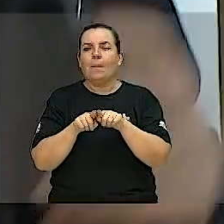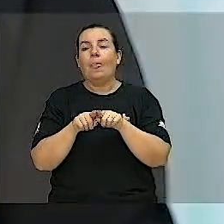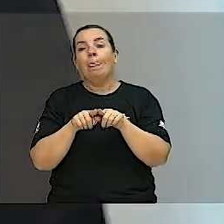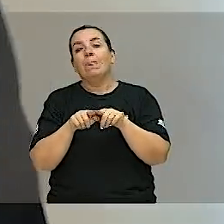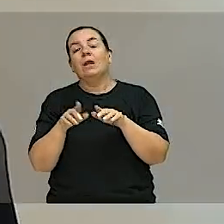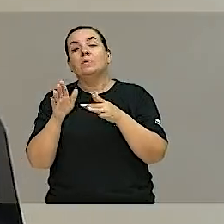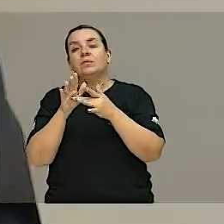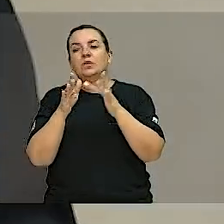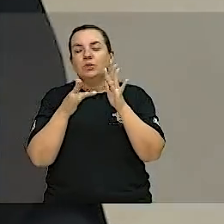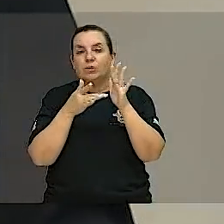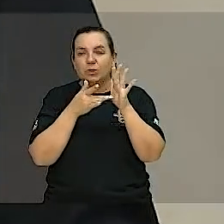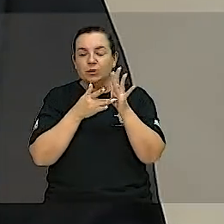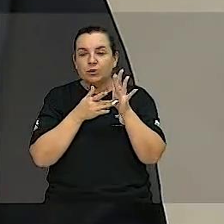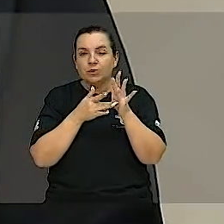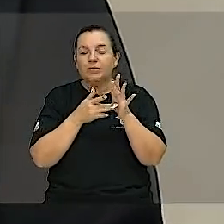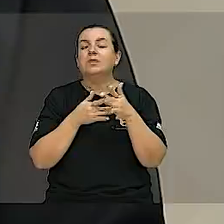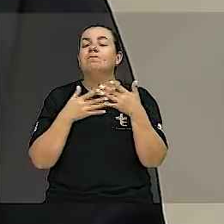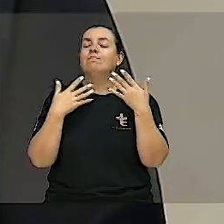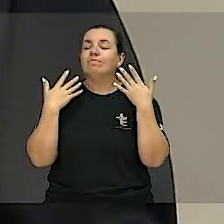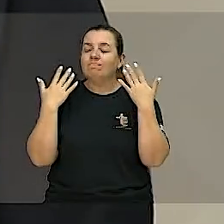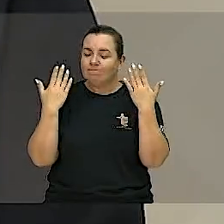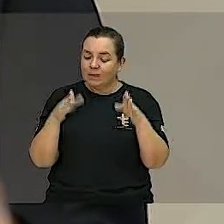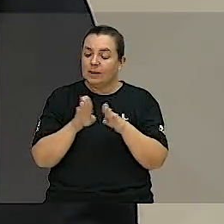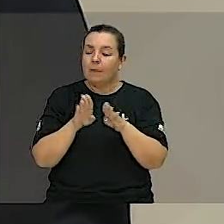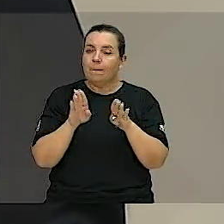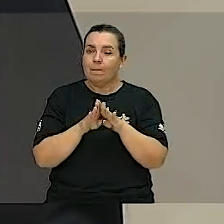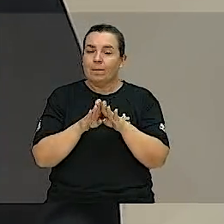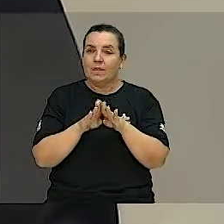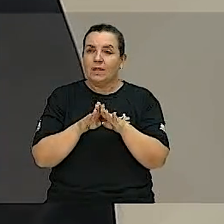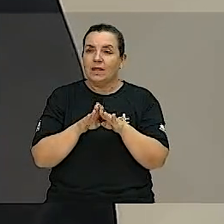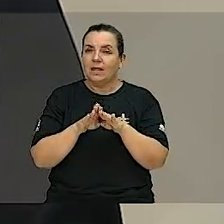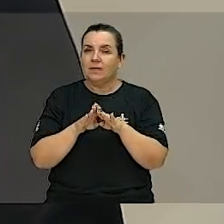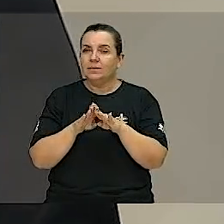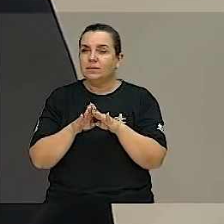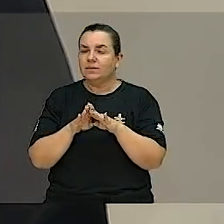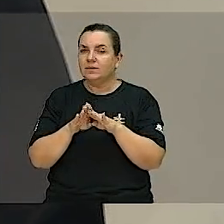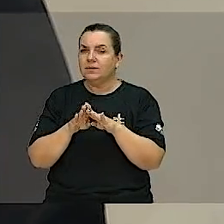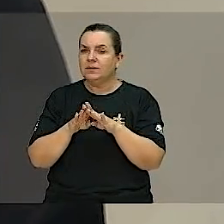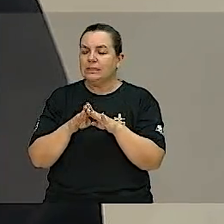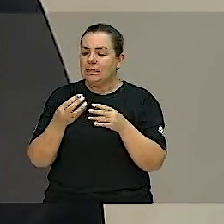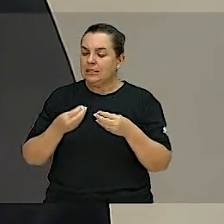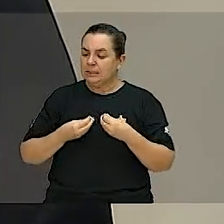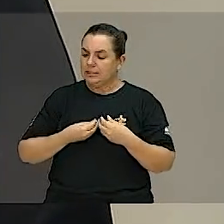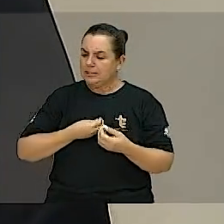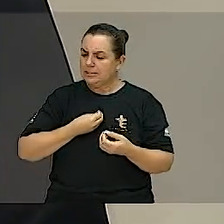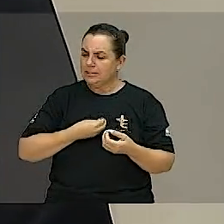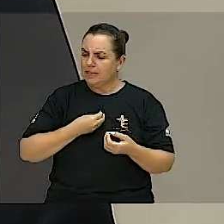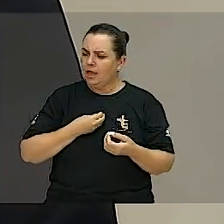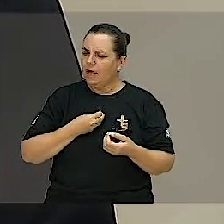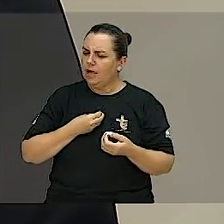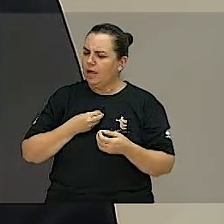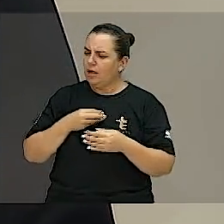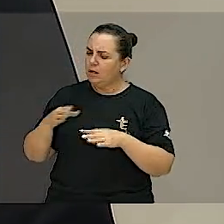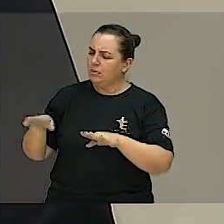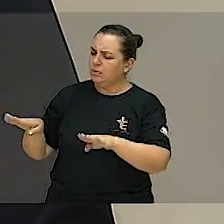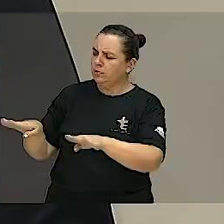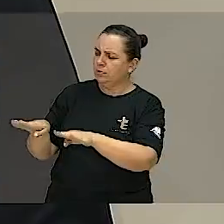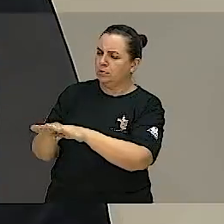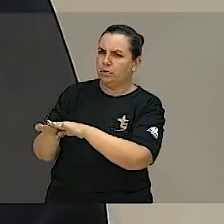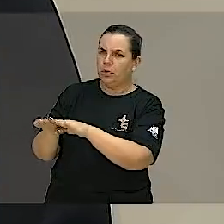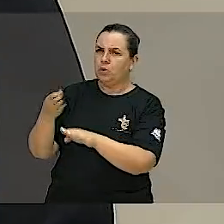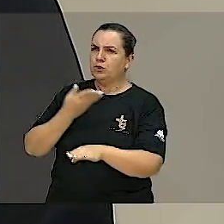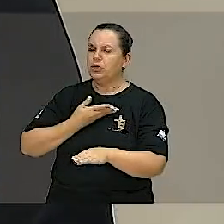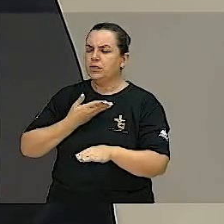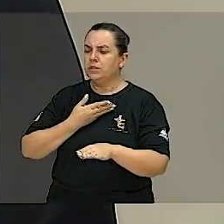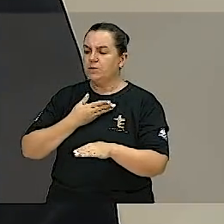situa na mesma condição ou ele se situa na condição deles lá vou lhes os pés